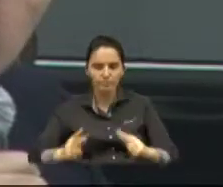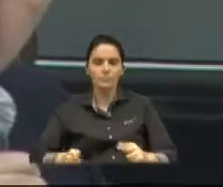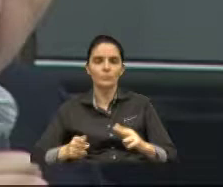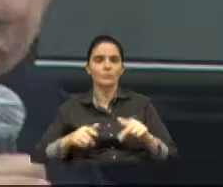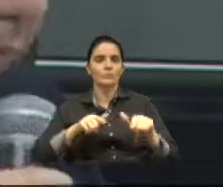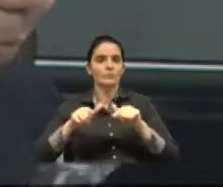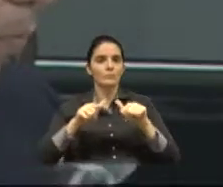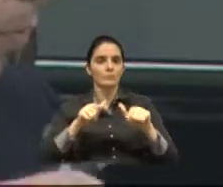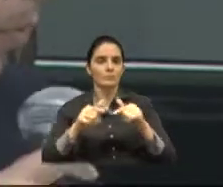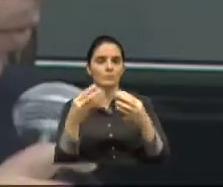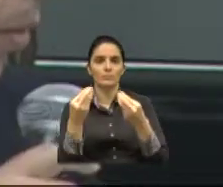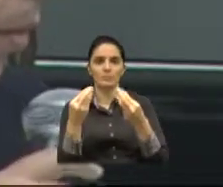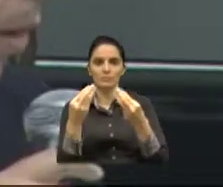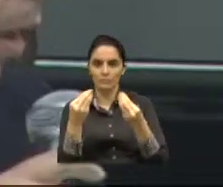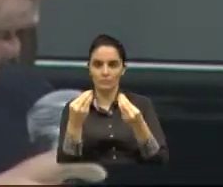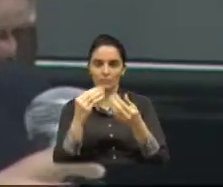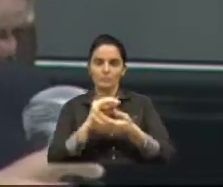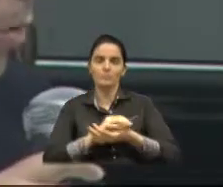conquistou